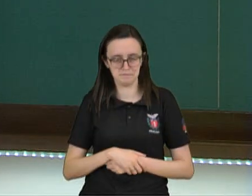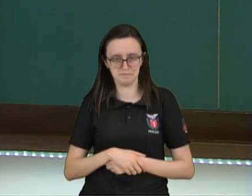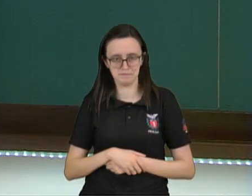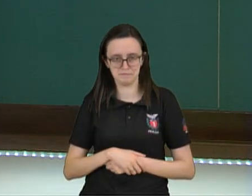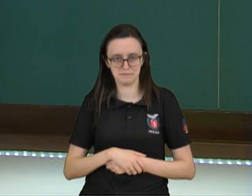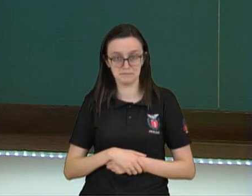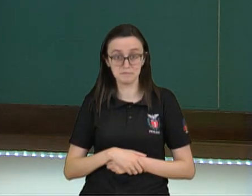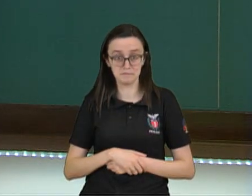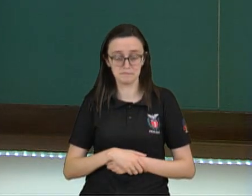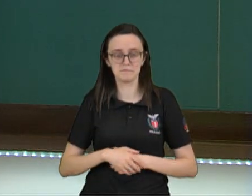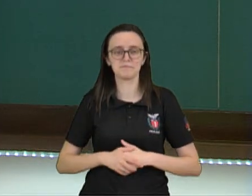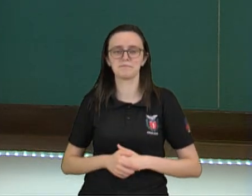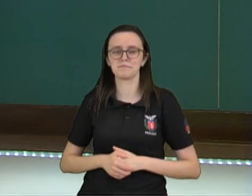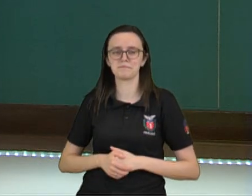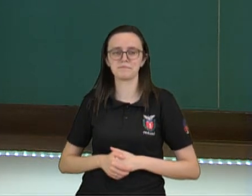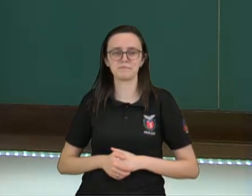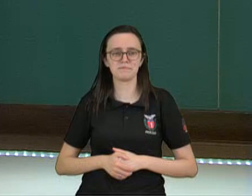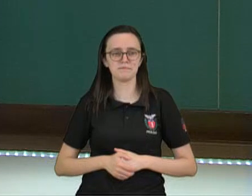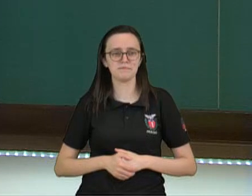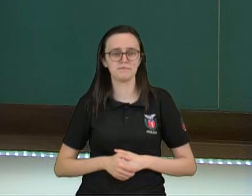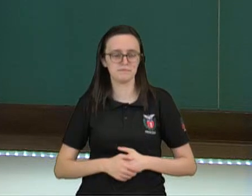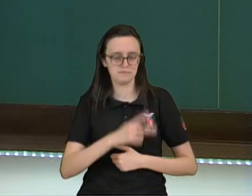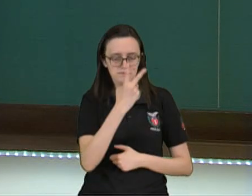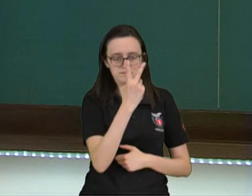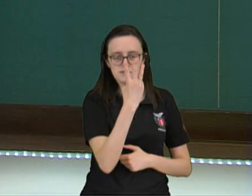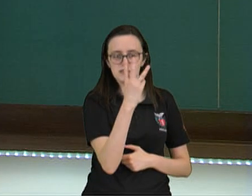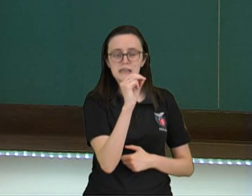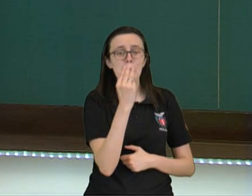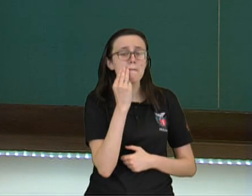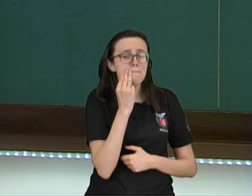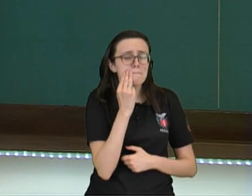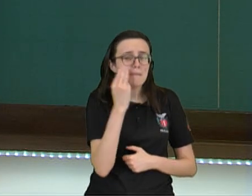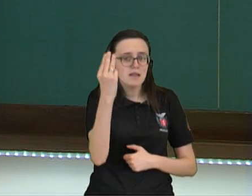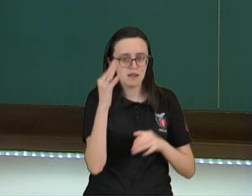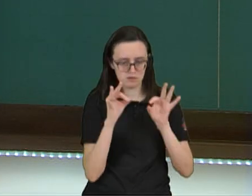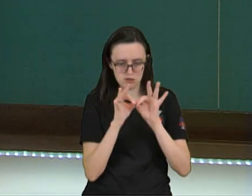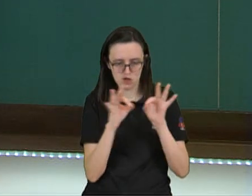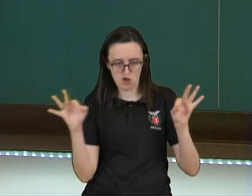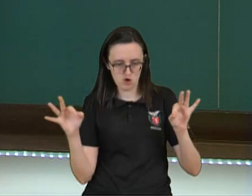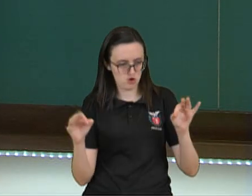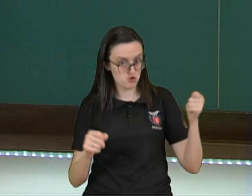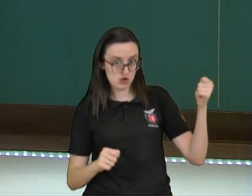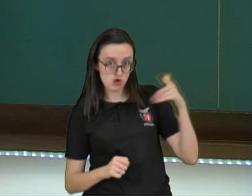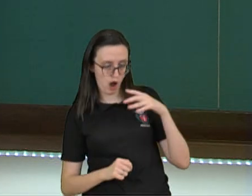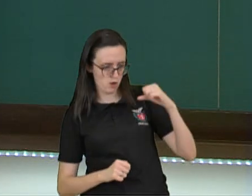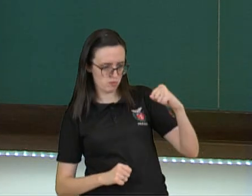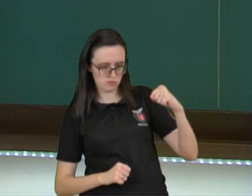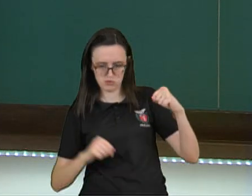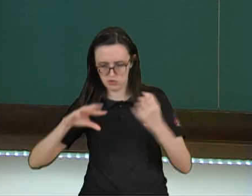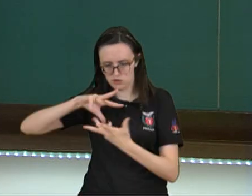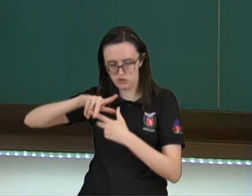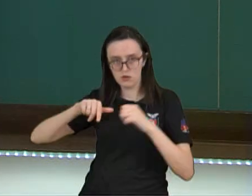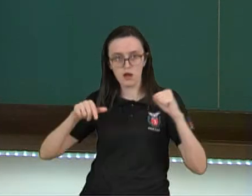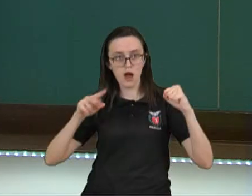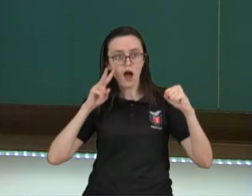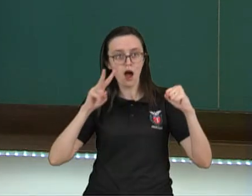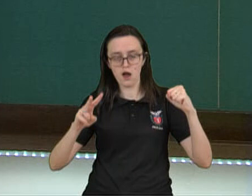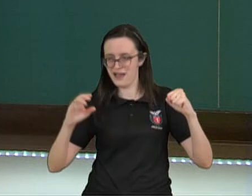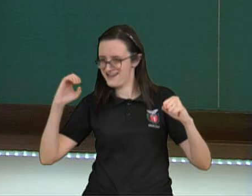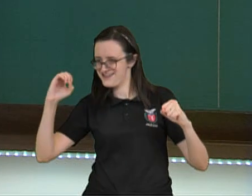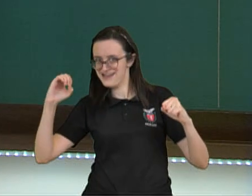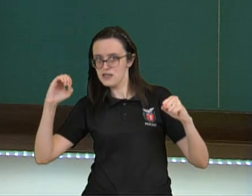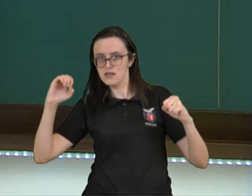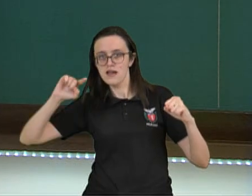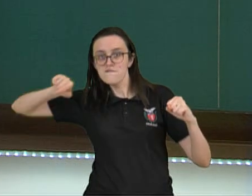potência de 10, ok? Então vamos lá. 230 milhões de quilômetros, eu estou com a vírgula aqui no final. Vamos contar comigo?